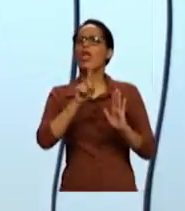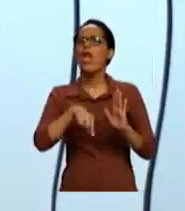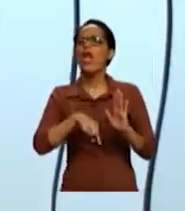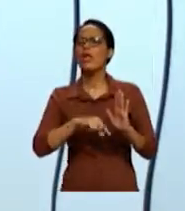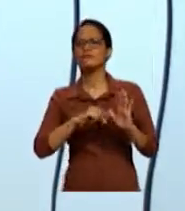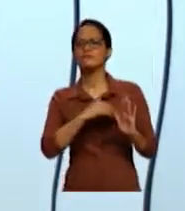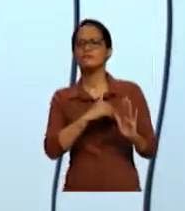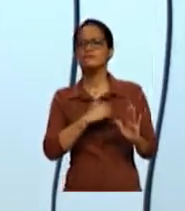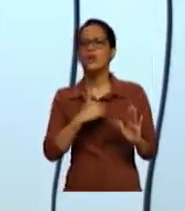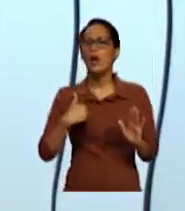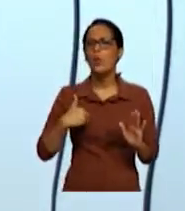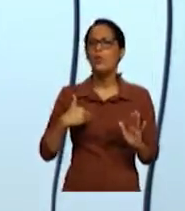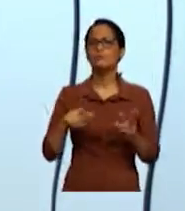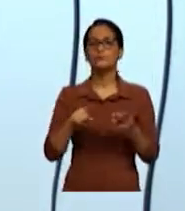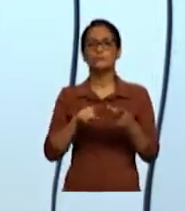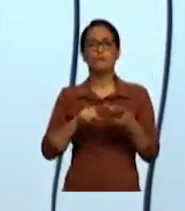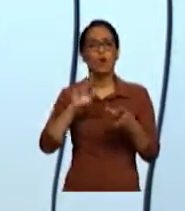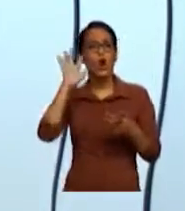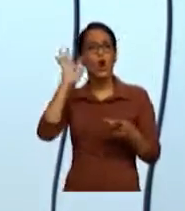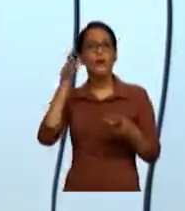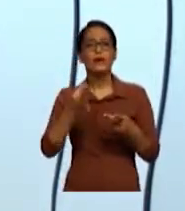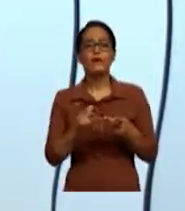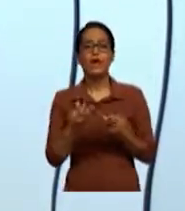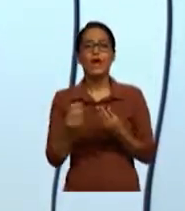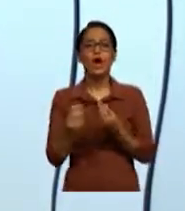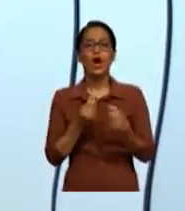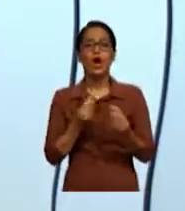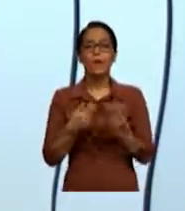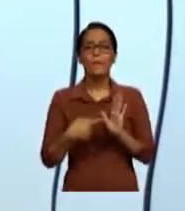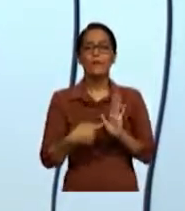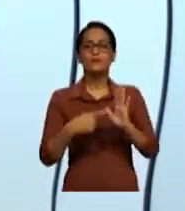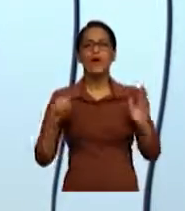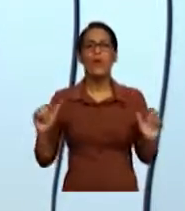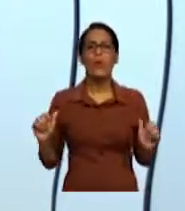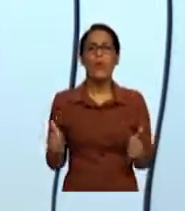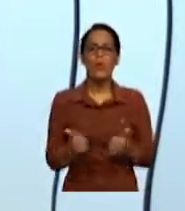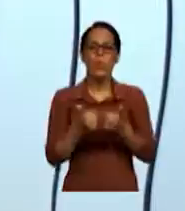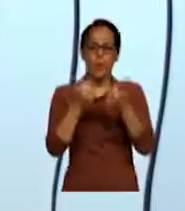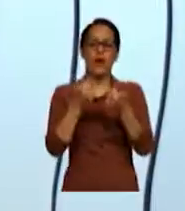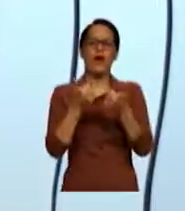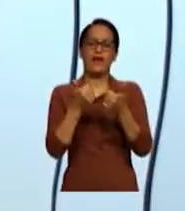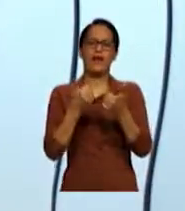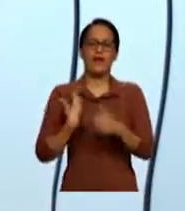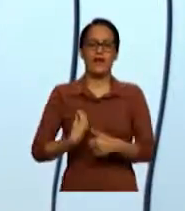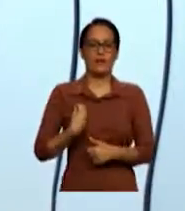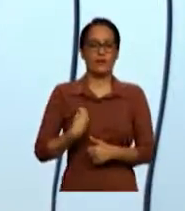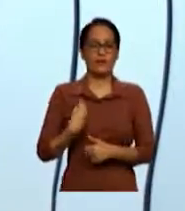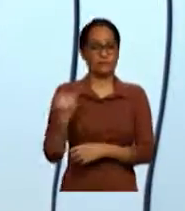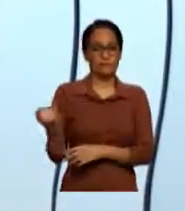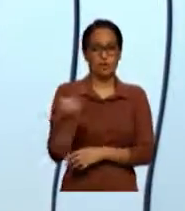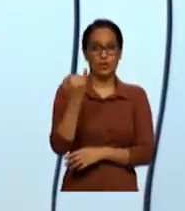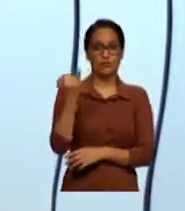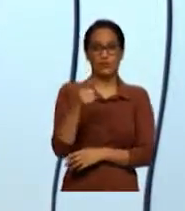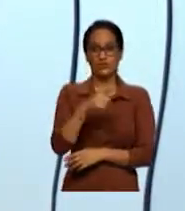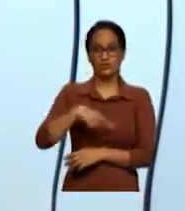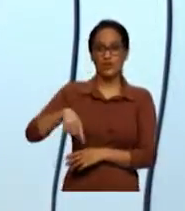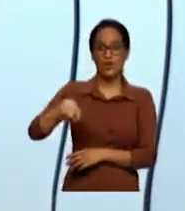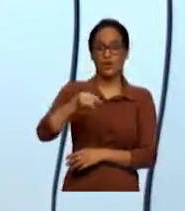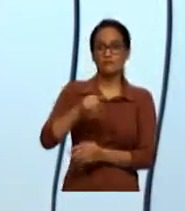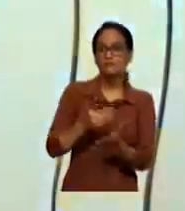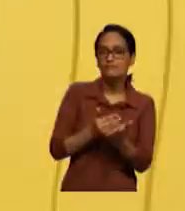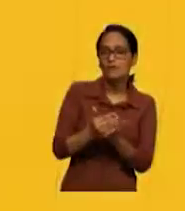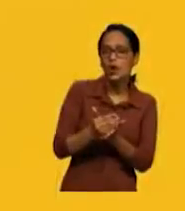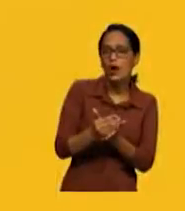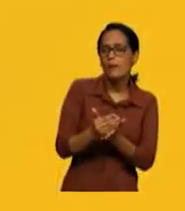e compreender os principais indicadores de qualidade de vida. É importante, então, a gente fazer essa